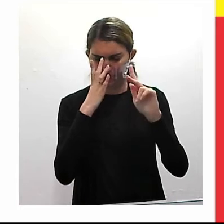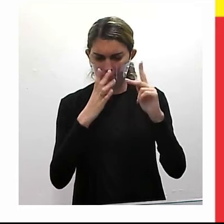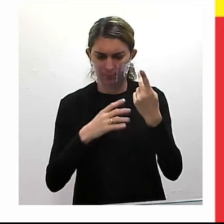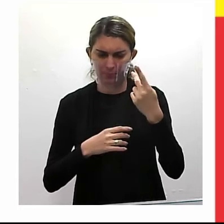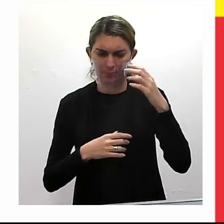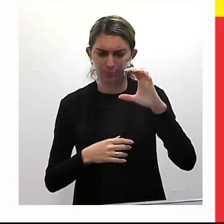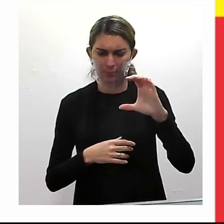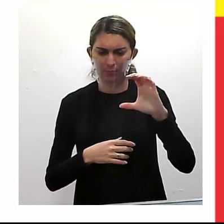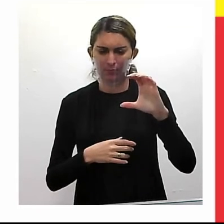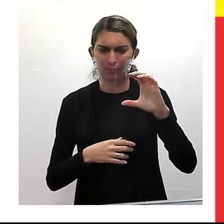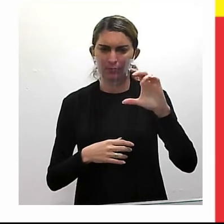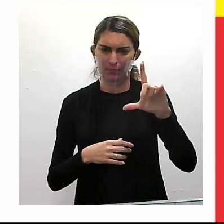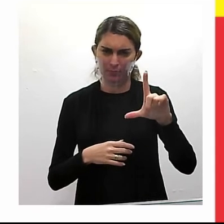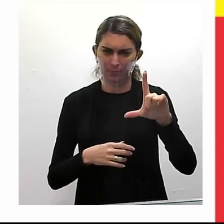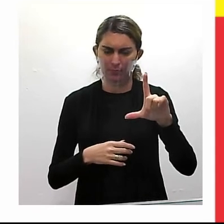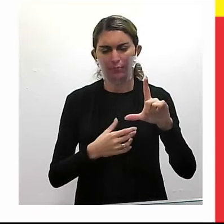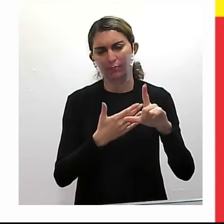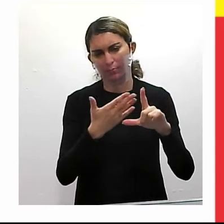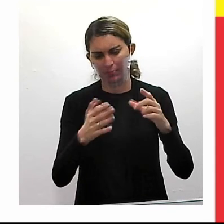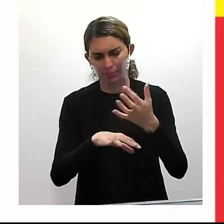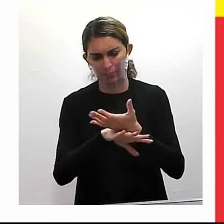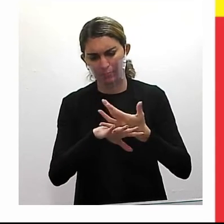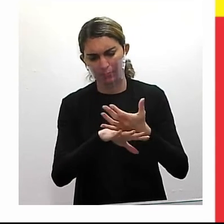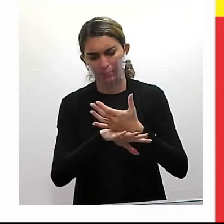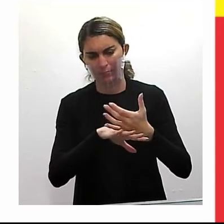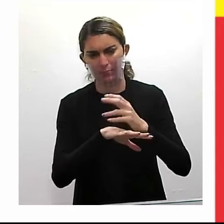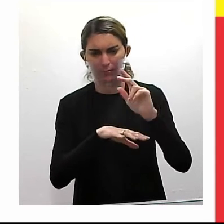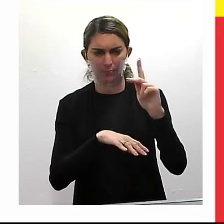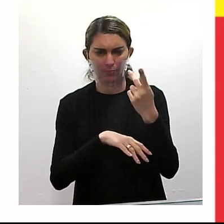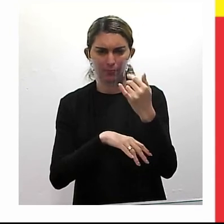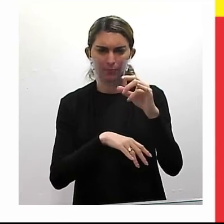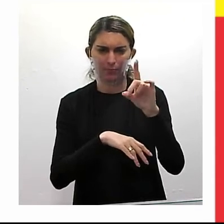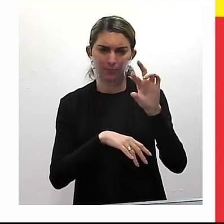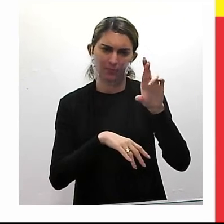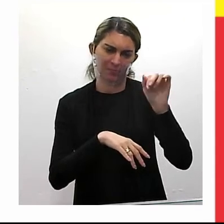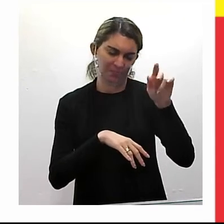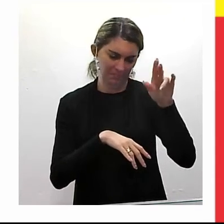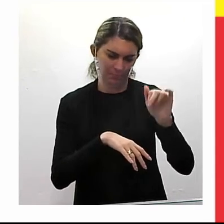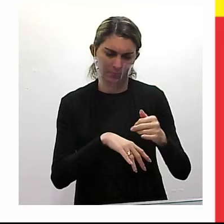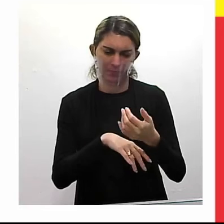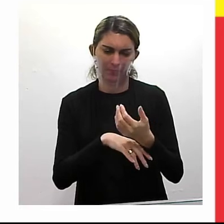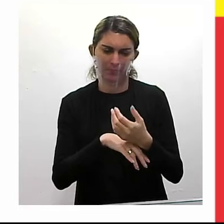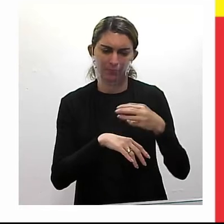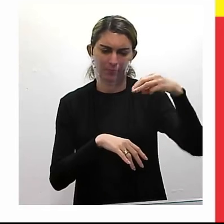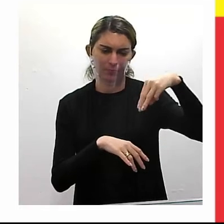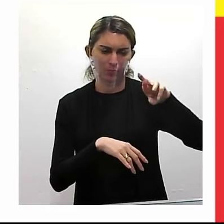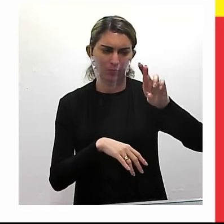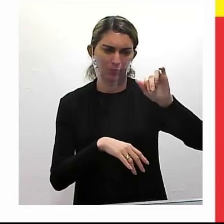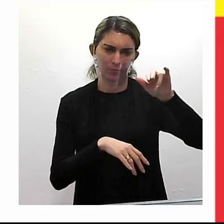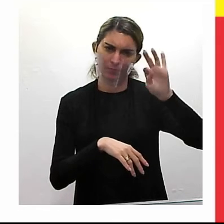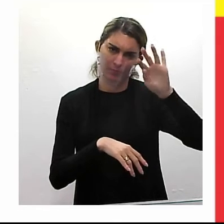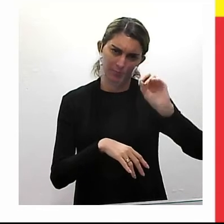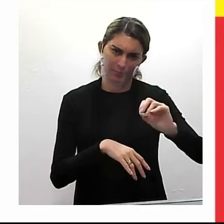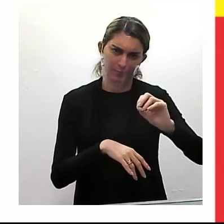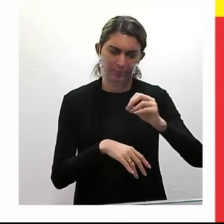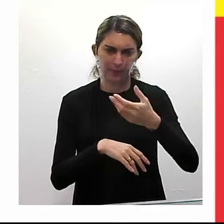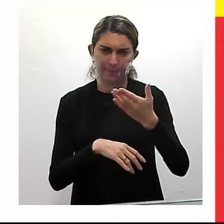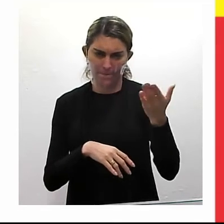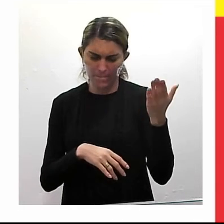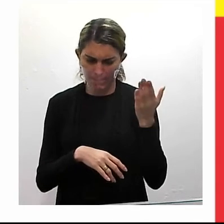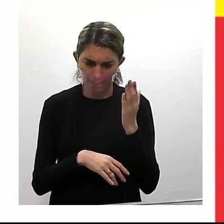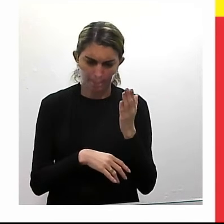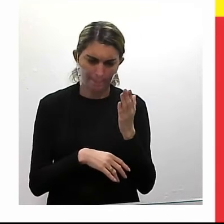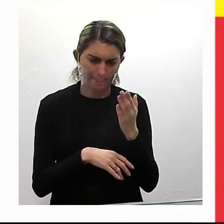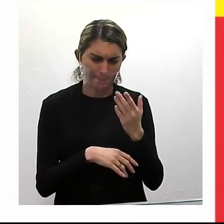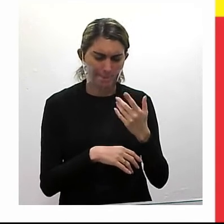HCl, que é o ácido clorídrico, cloreto de hidrogênio se for gasoso, ou ácido muriático, se você for no mercadinho do seu João ali na esquina,